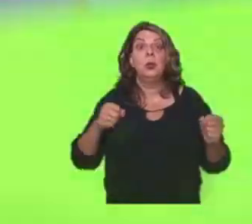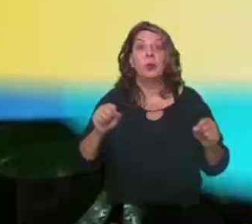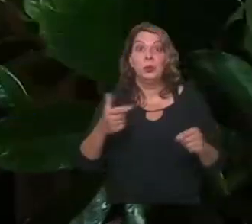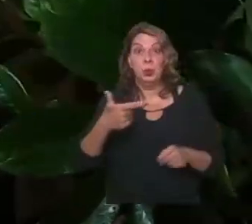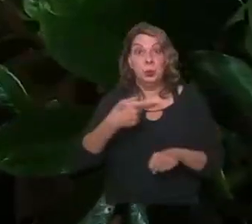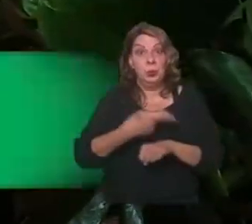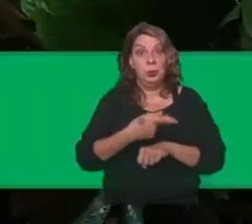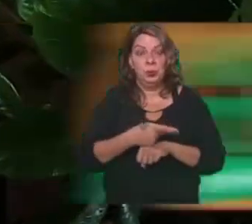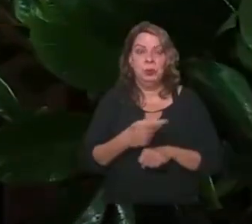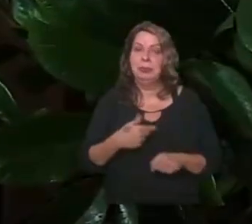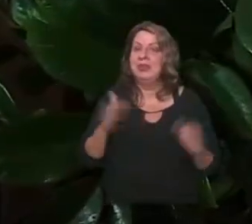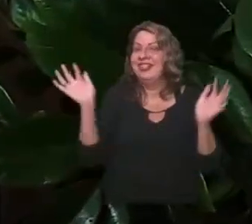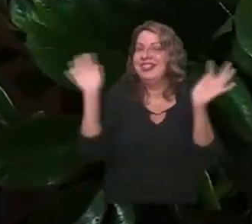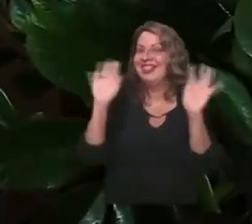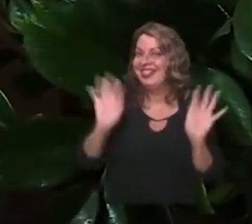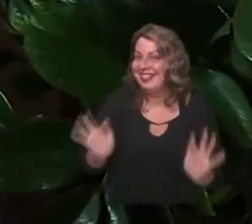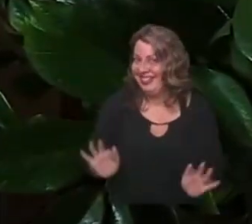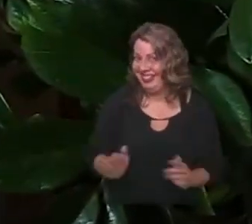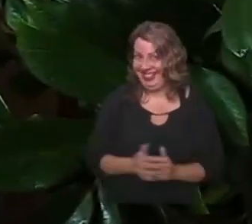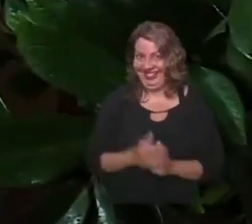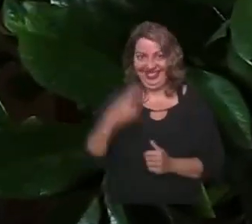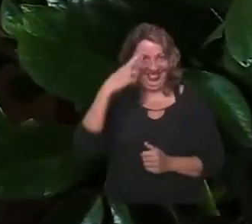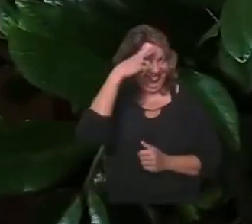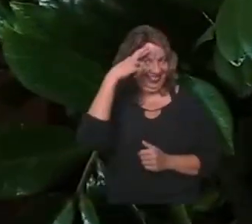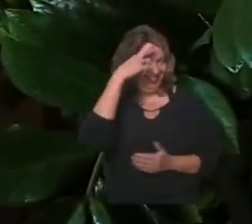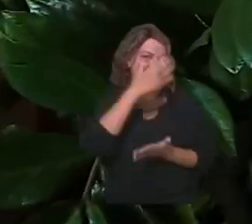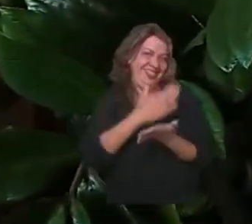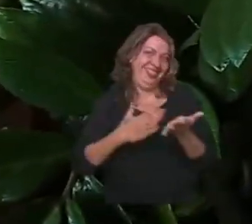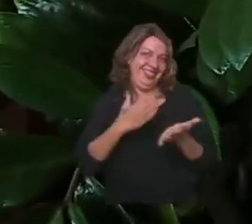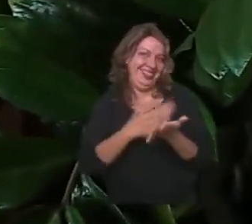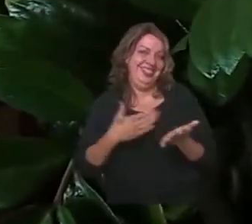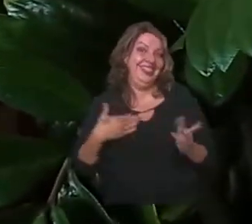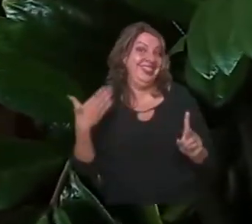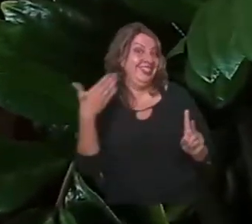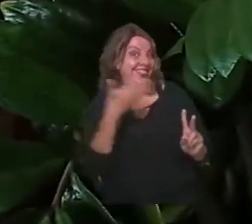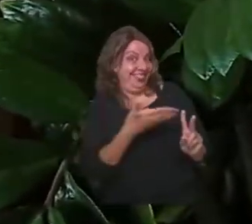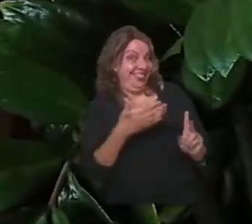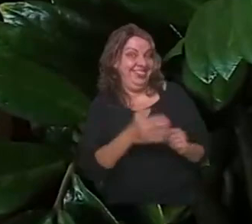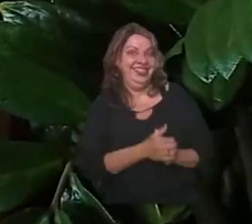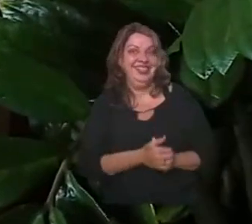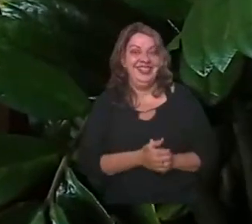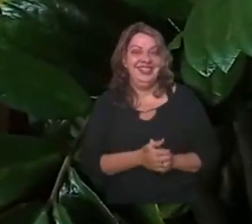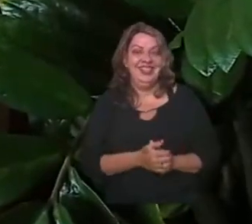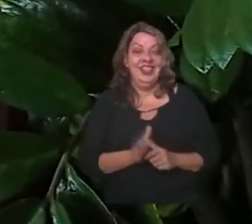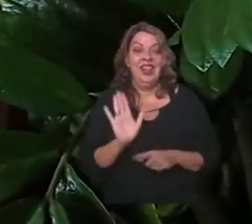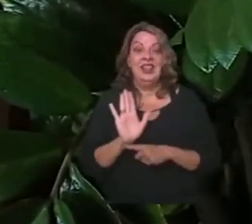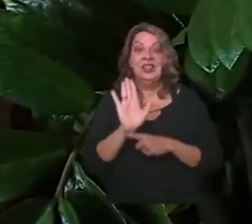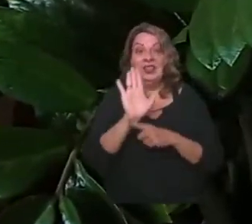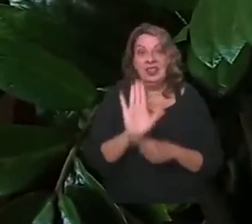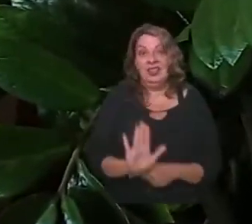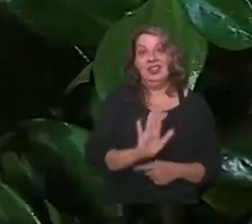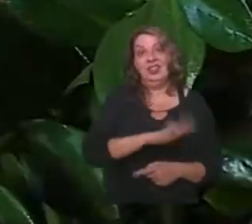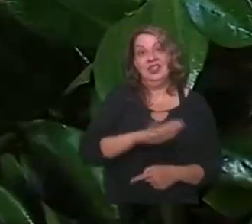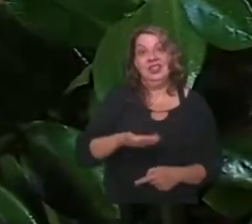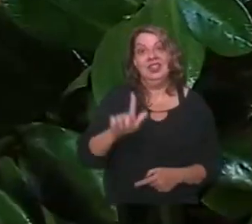0 km. Estou muito feliz, Rogério, de dividir esse prêmio com meu colega e principalmente ainda de ajudar as crianças do CAC. Valeu,